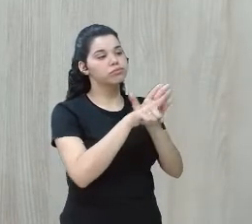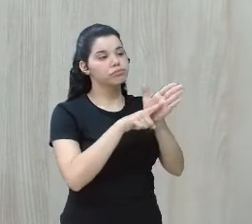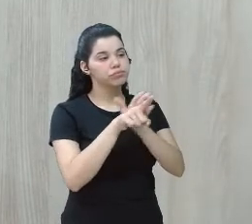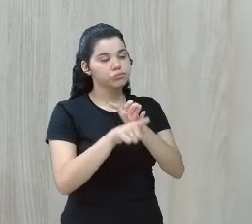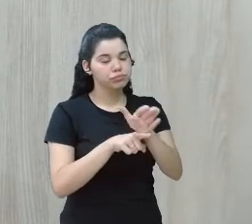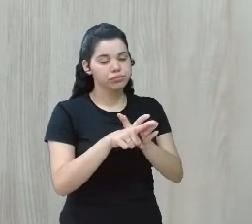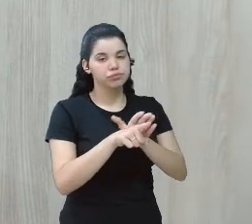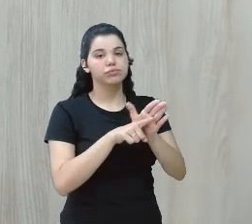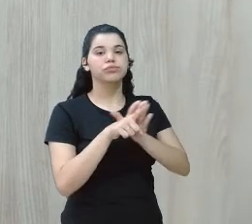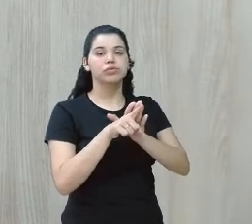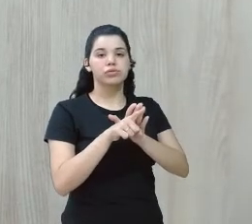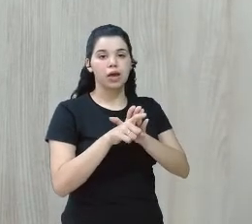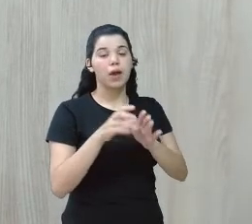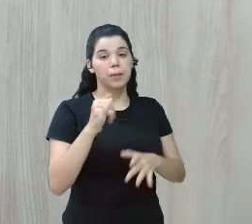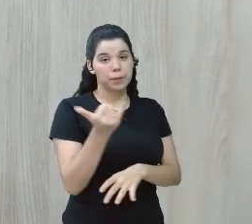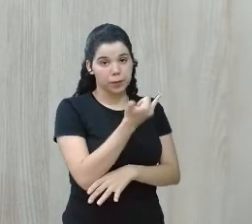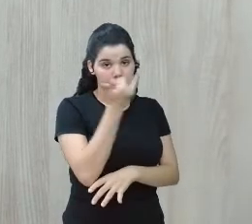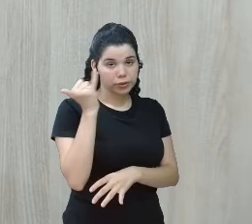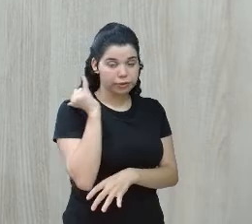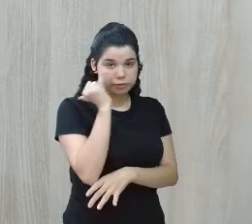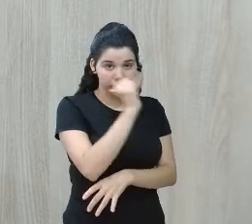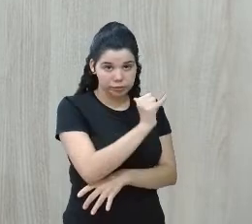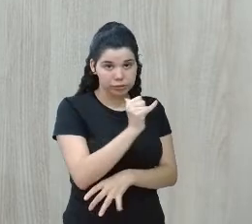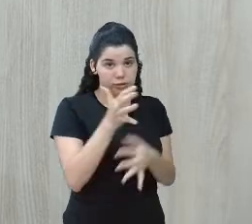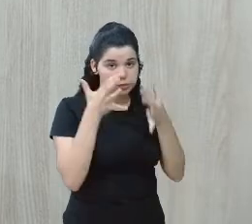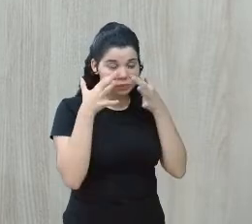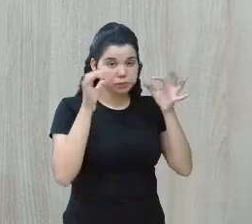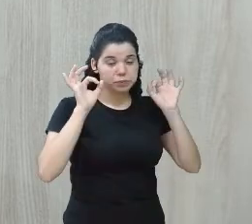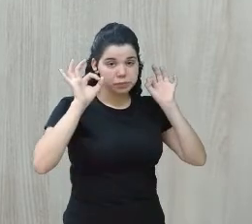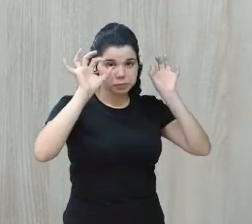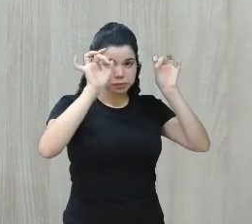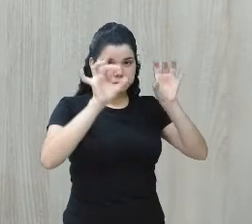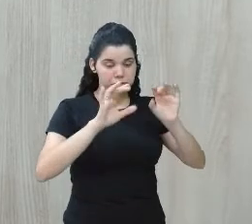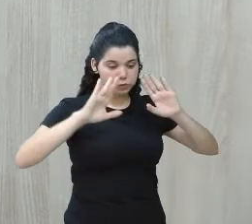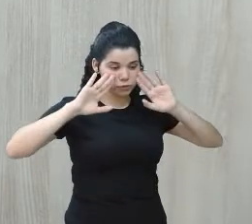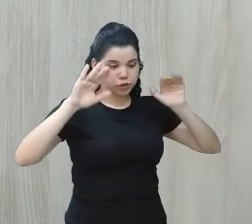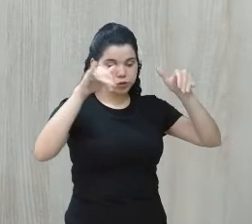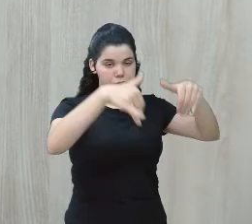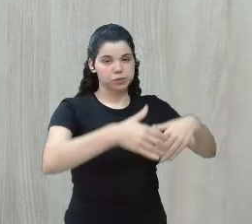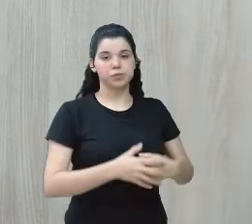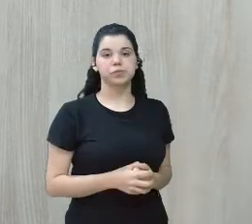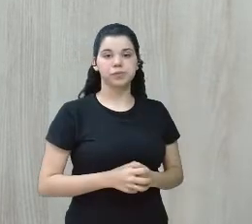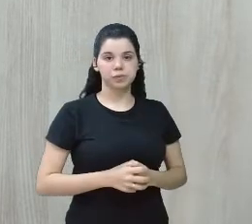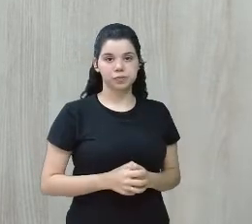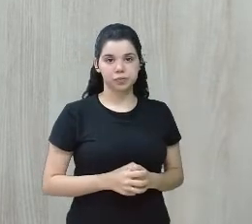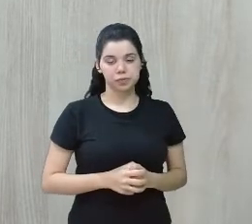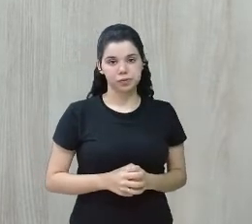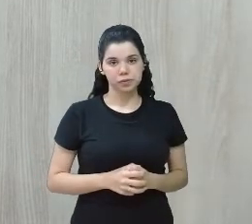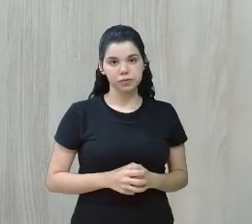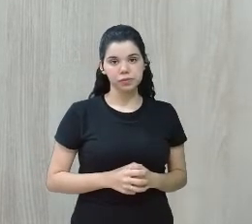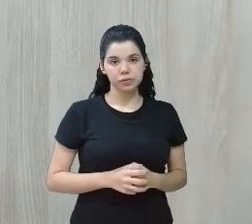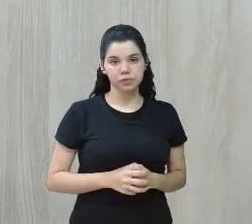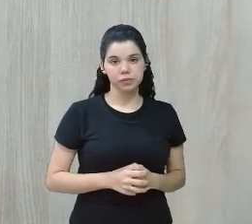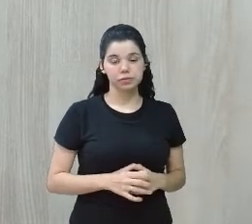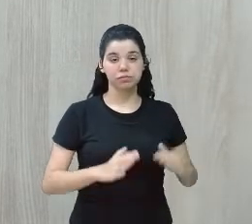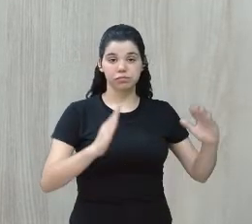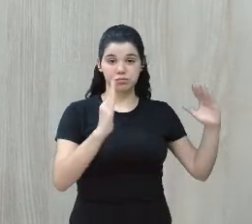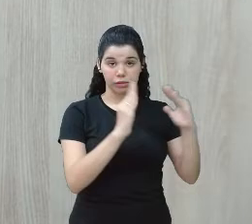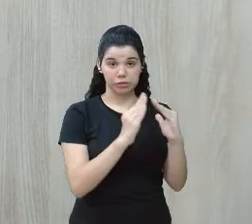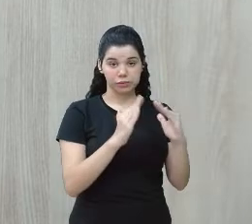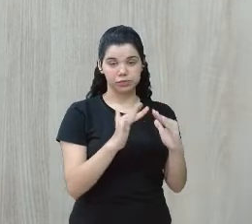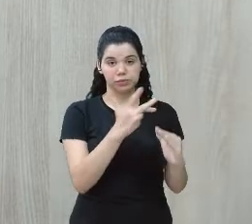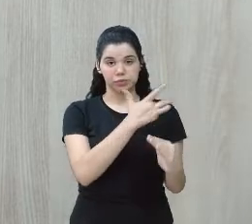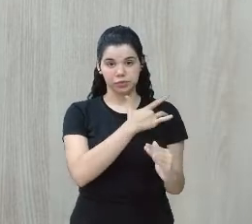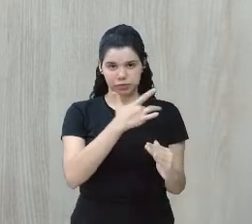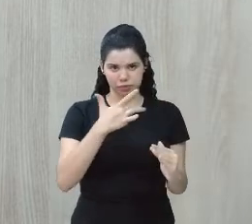acho que vale salientar uma atenção especial, né? A ida aos postos de saúde,